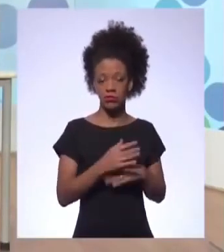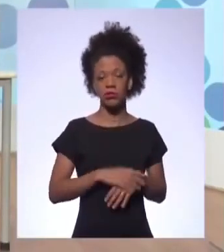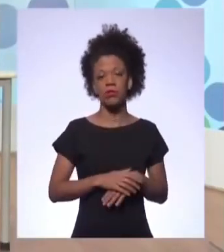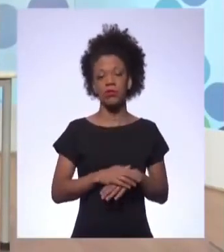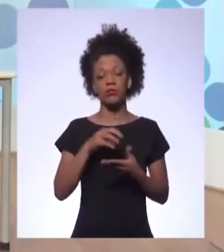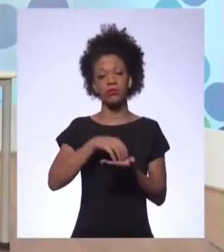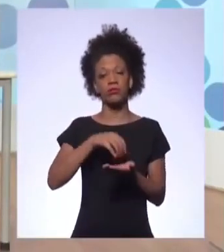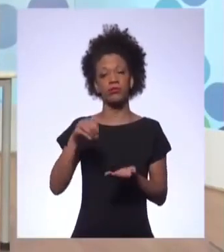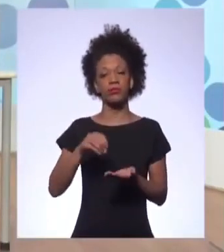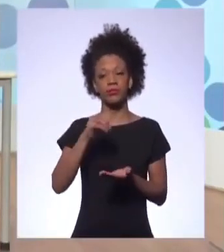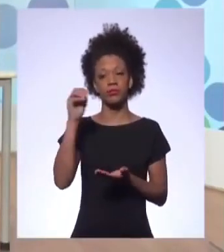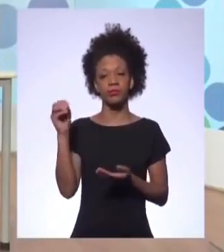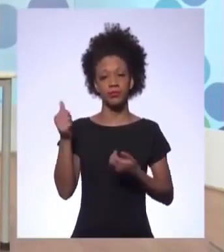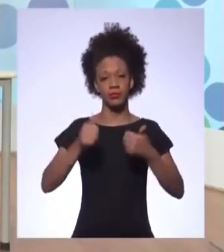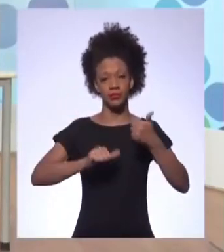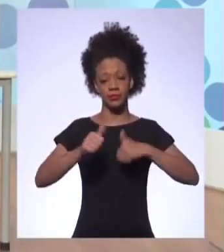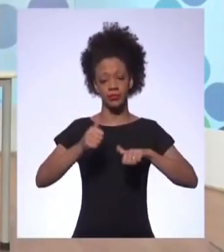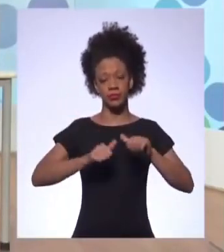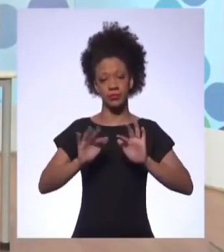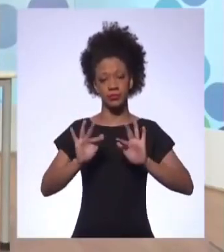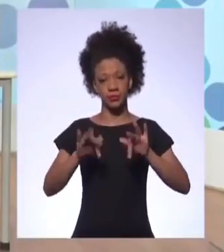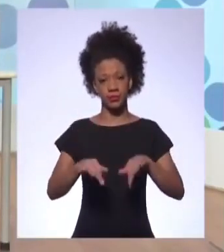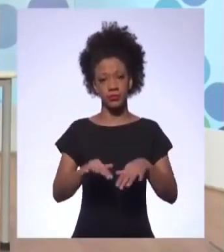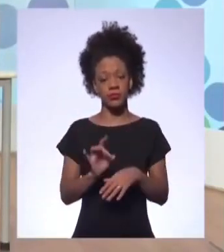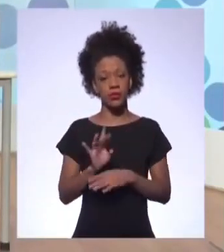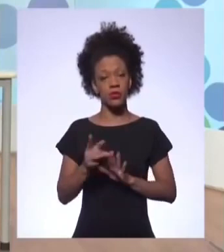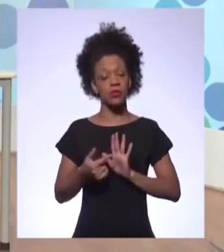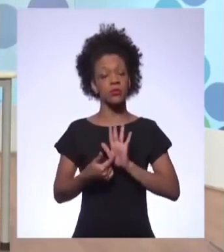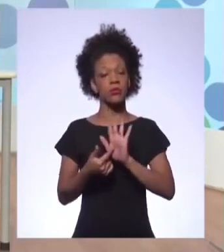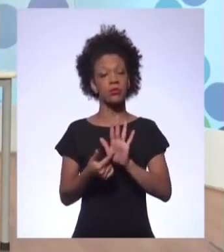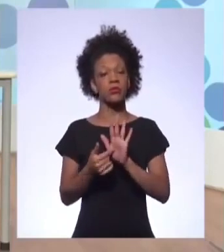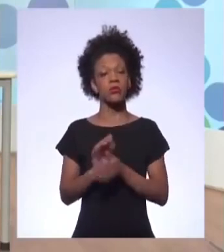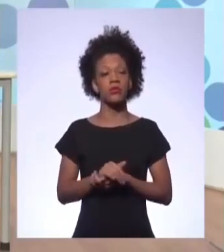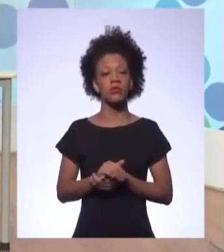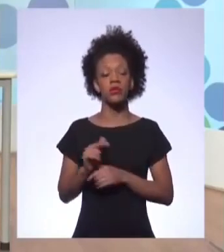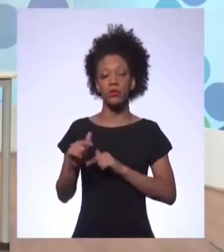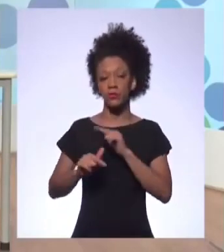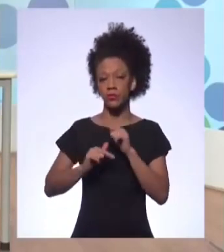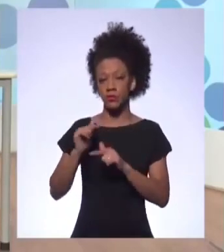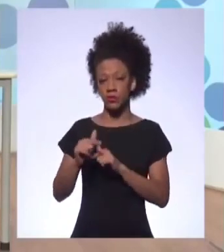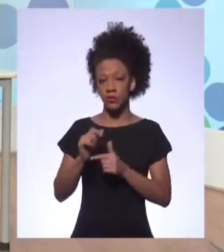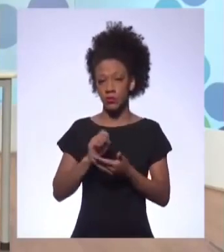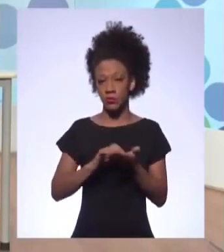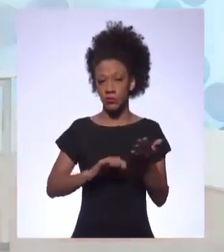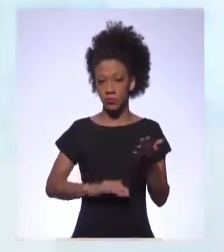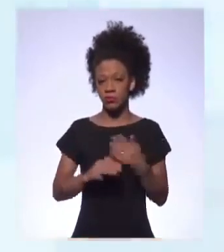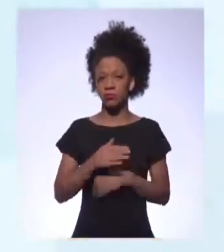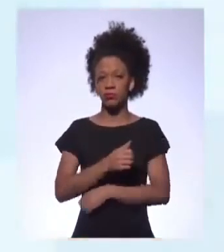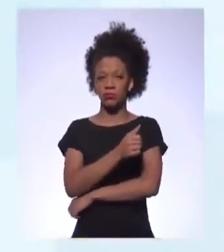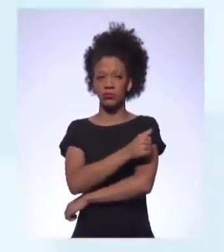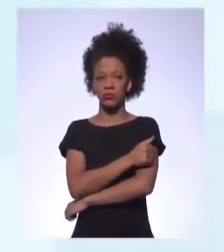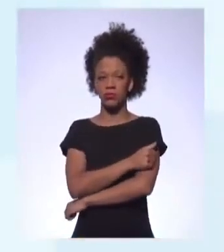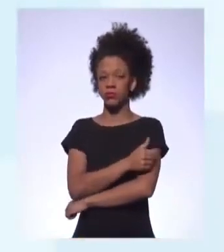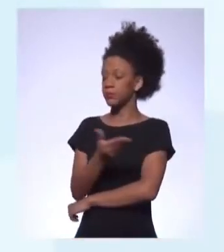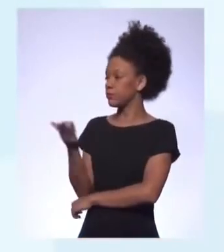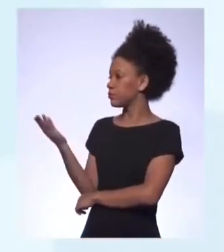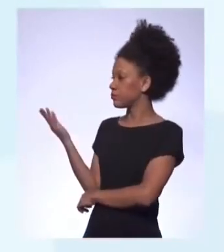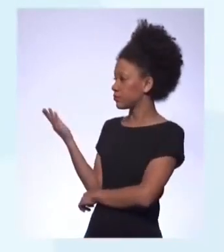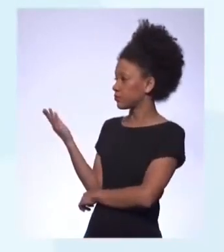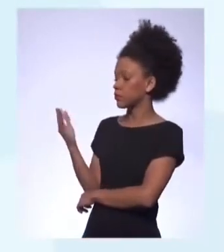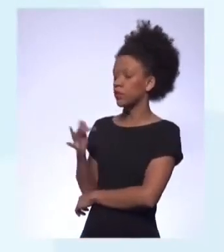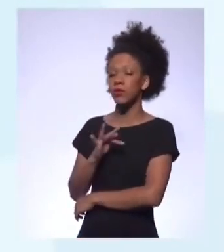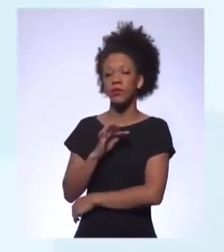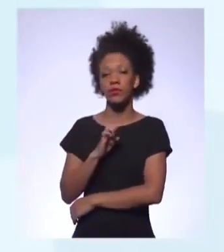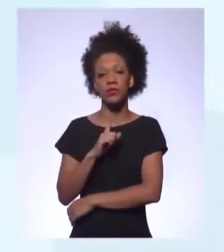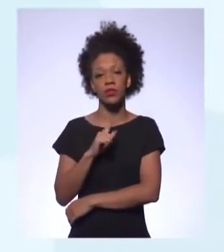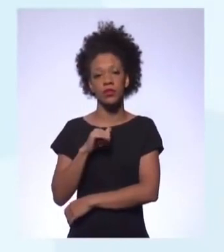Faça a nossa avaliação no final da aula. Só para mostrar ali, Marcos, um trabalho de um aluno. I'm sorry. Pode pôr ali, por favor? O Felipe mandou